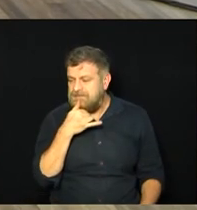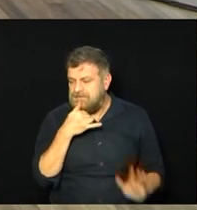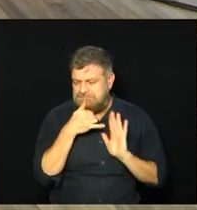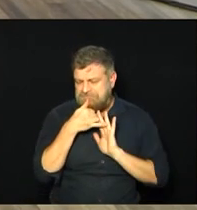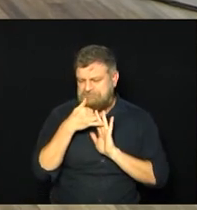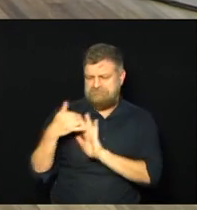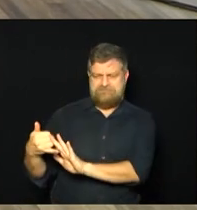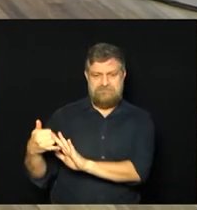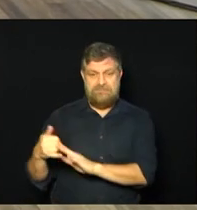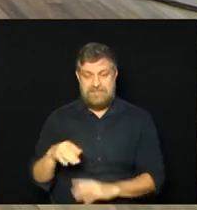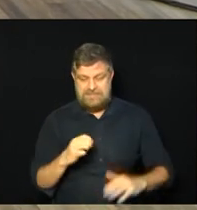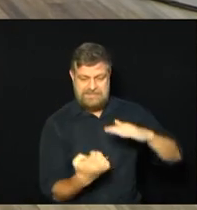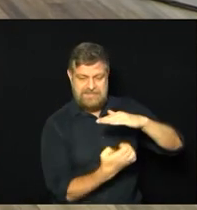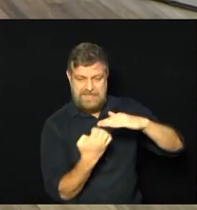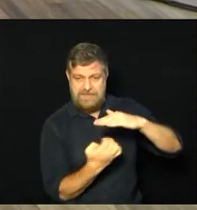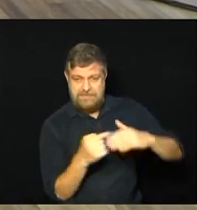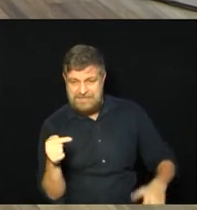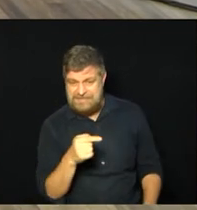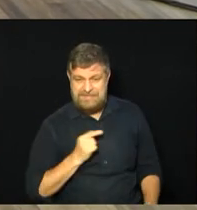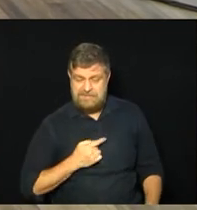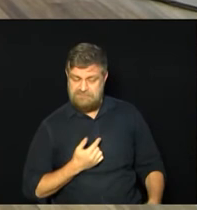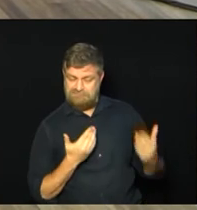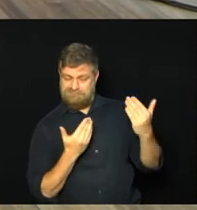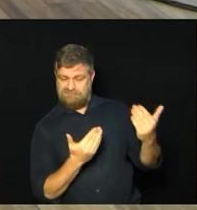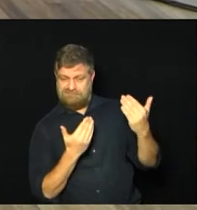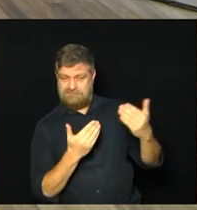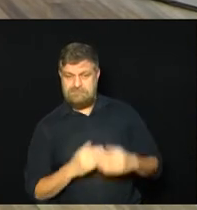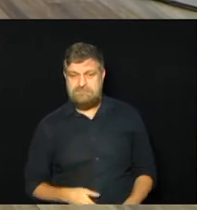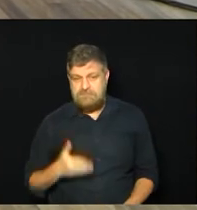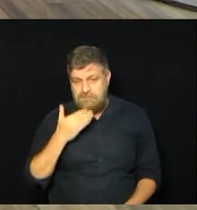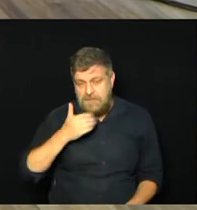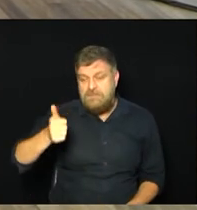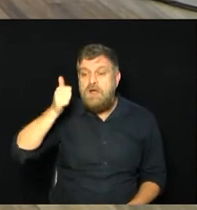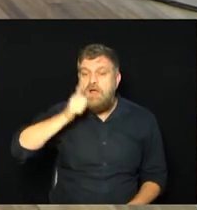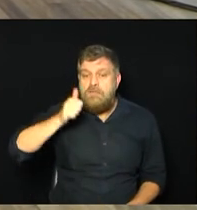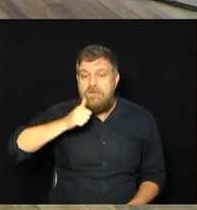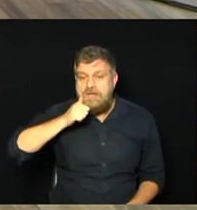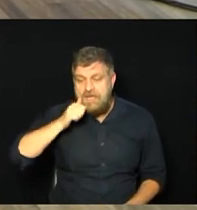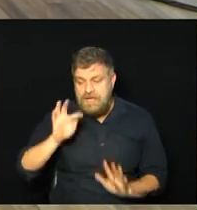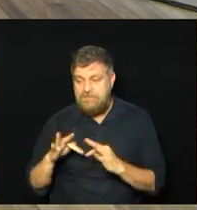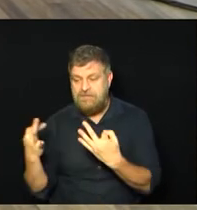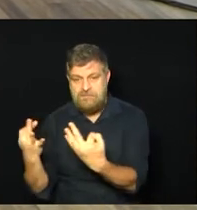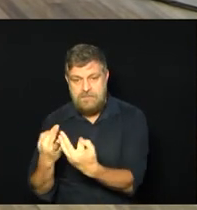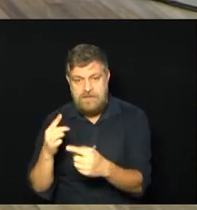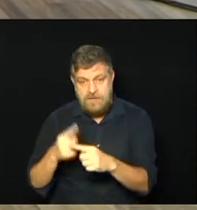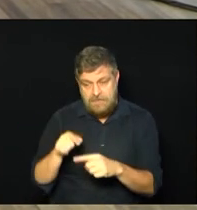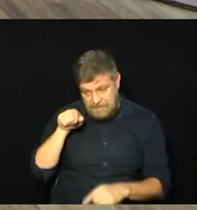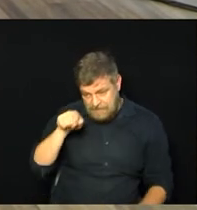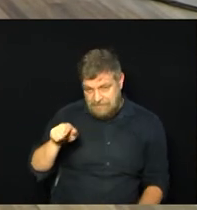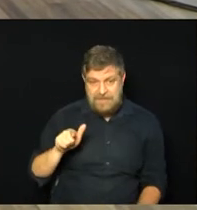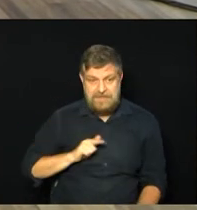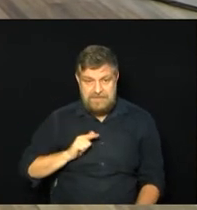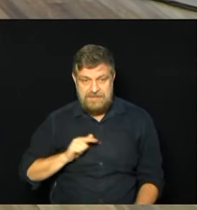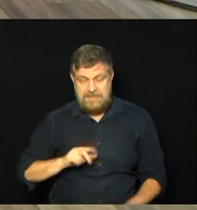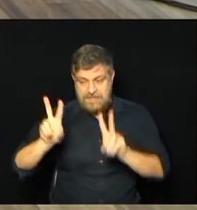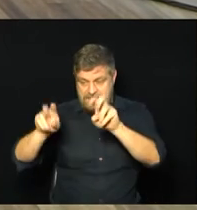Se dentro da empresa tem esse questionamento, o ideal para essa mulher e para essa família, porque certamente esse tema está